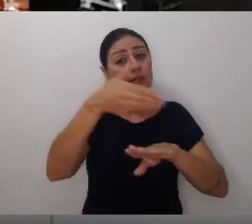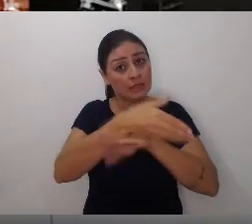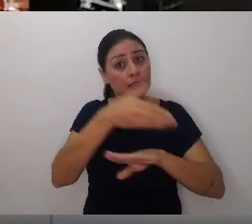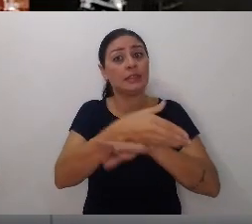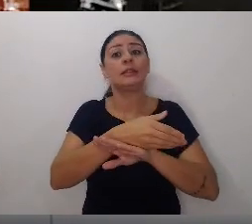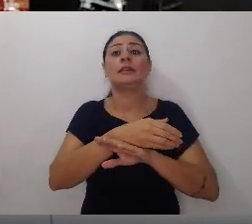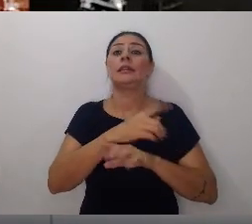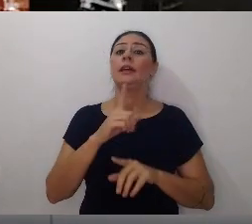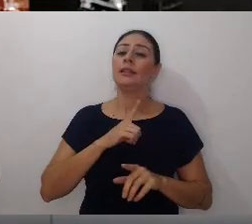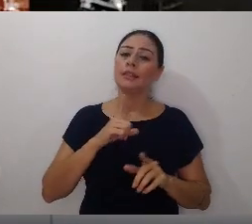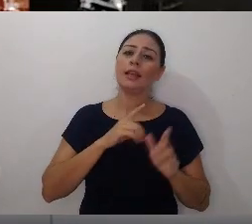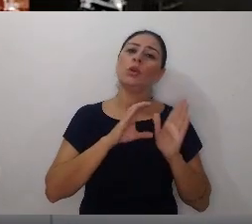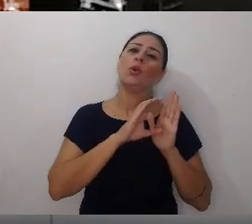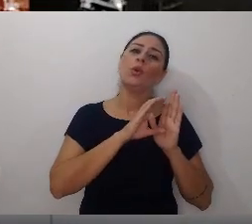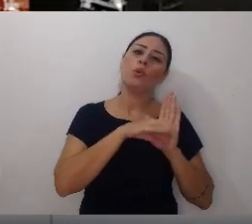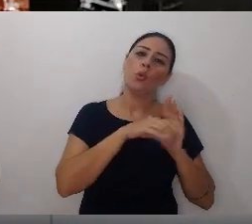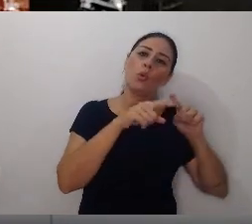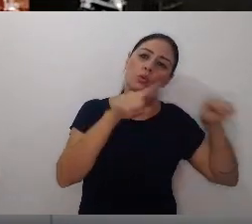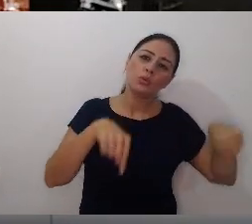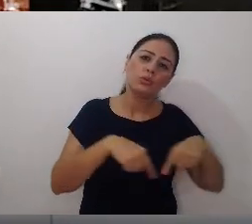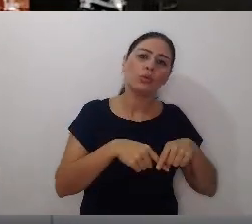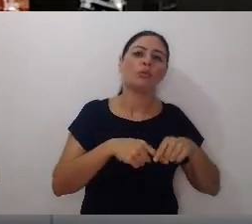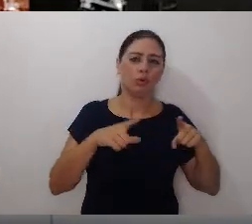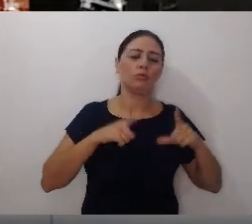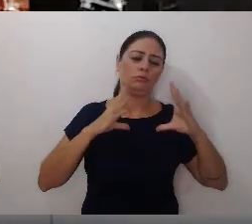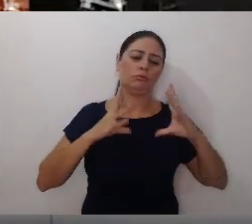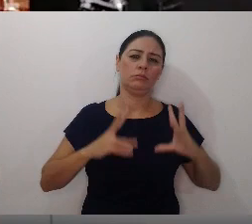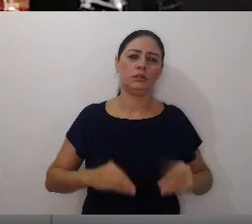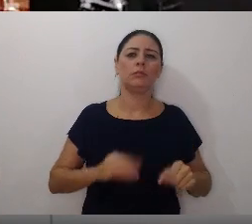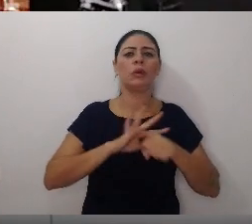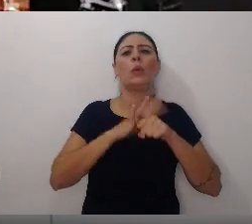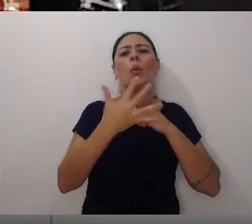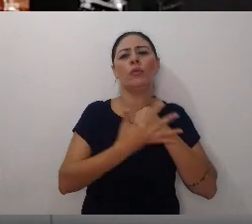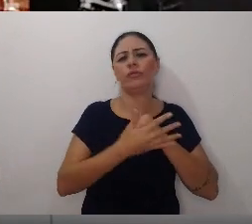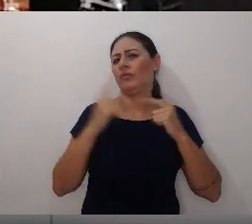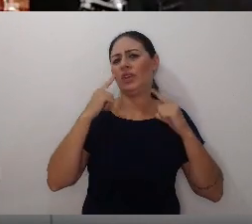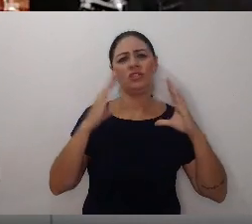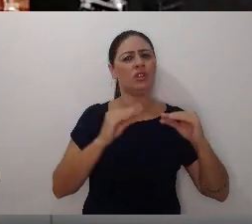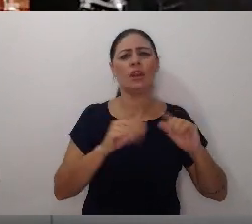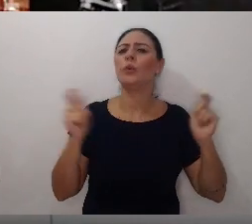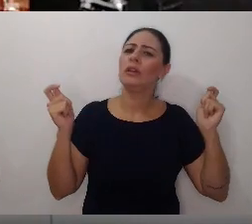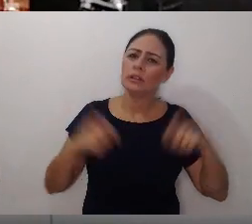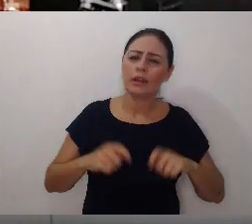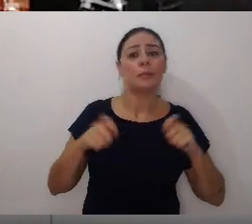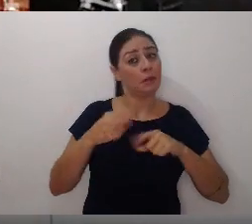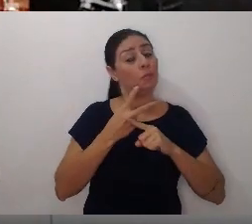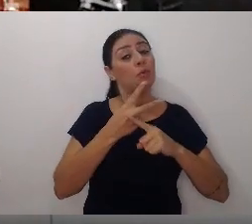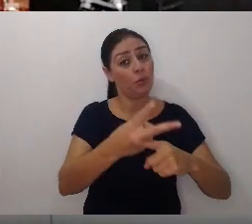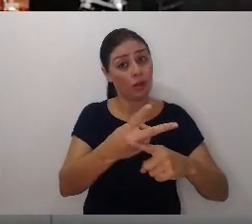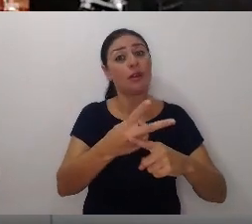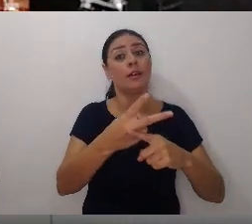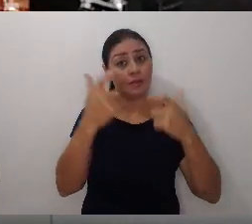2 meses, de 3 em 3 meses, mas tem que vir. Tem que vir para a gente poder, tá? Existem os consultórios que eles são